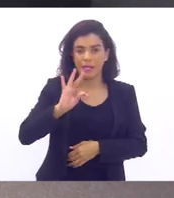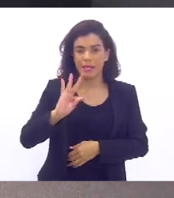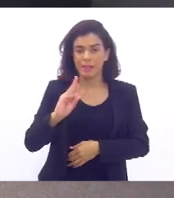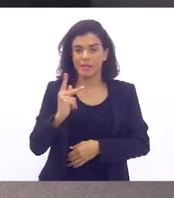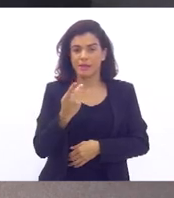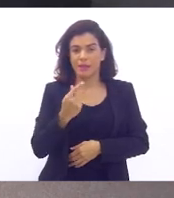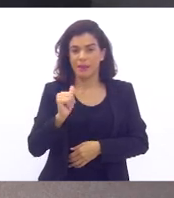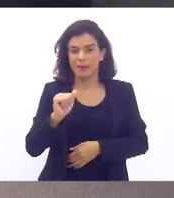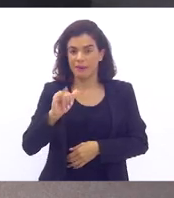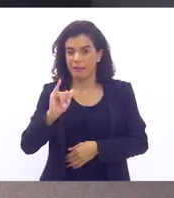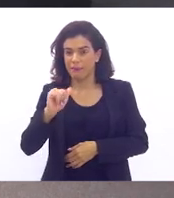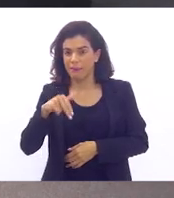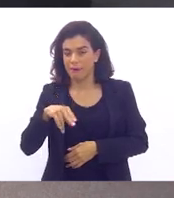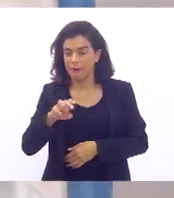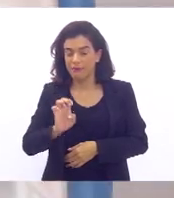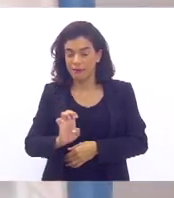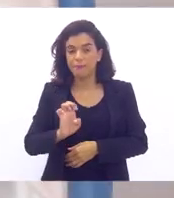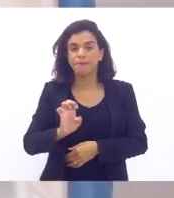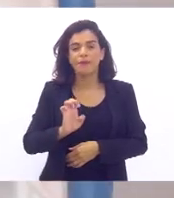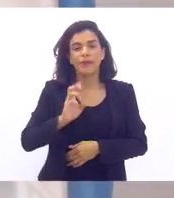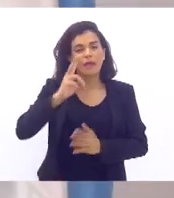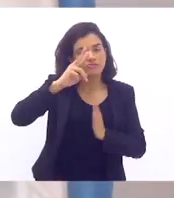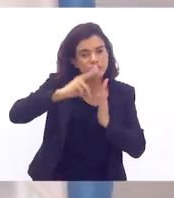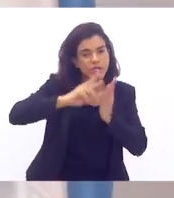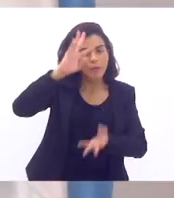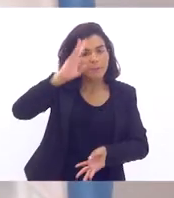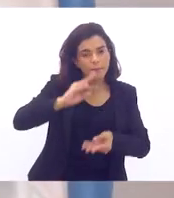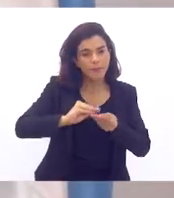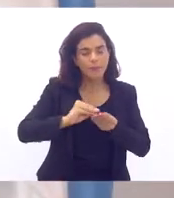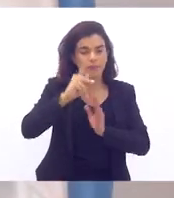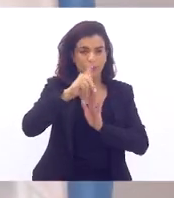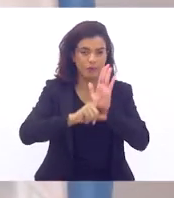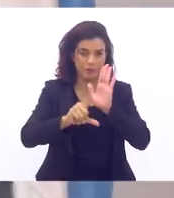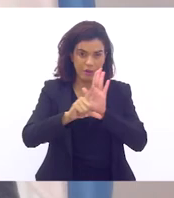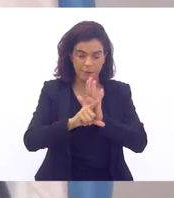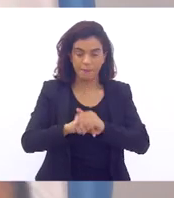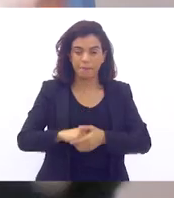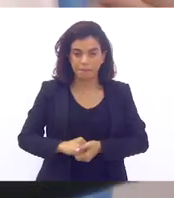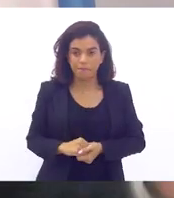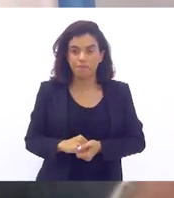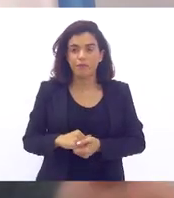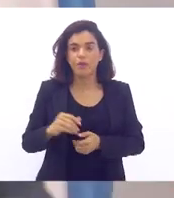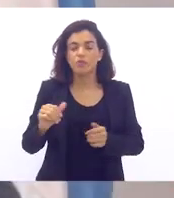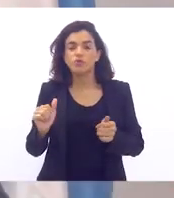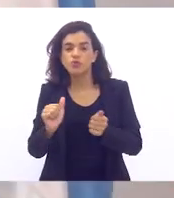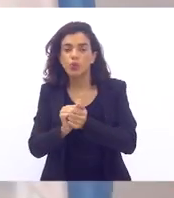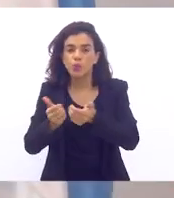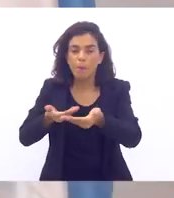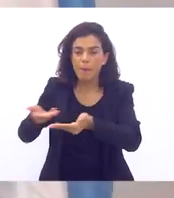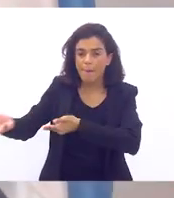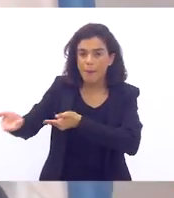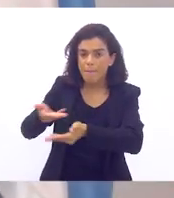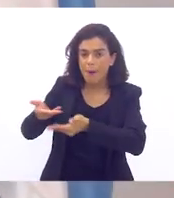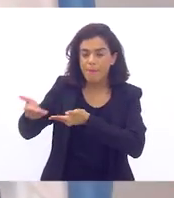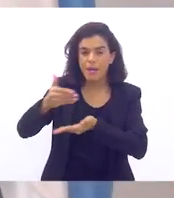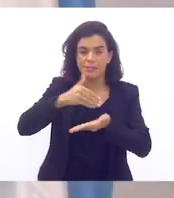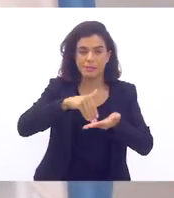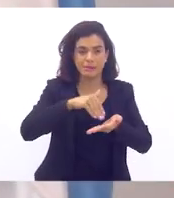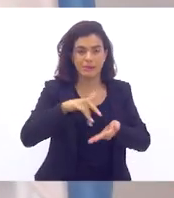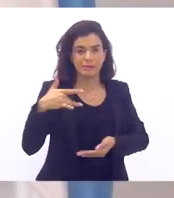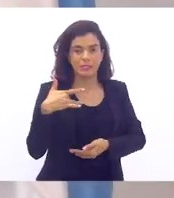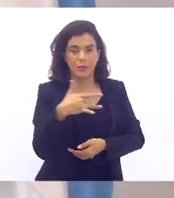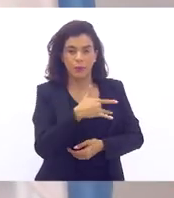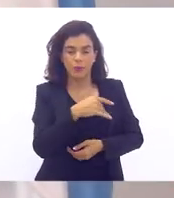a leitura aqui do projeto de lei rapidamente e aí botar a interação com a discussão tanto com o Ministério Público quanto com a secretaria de saúde